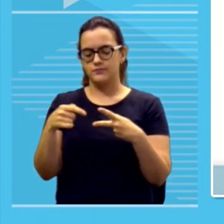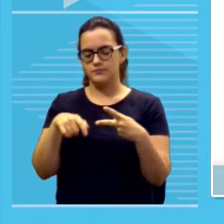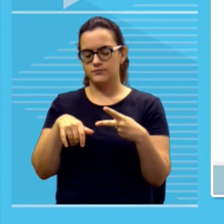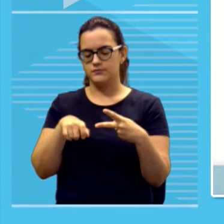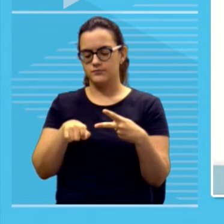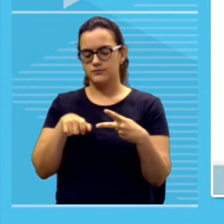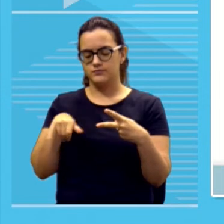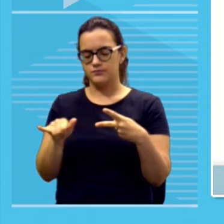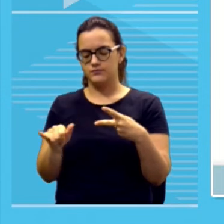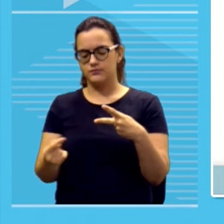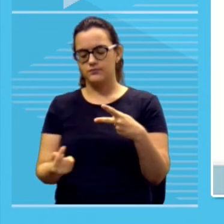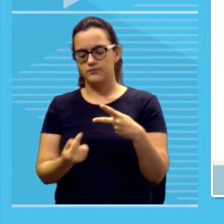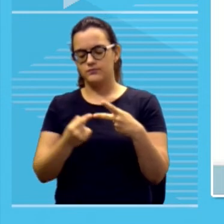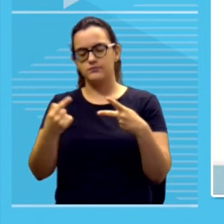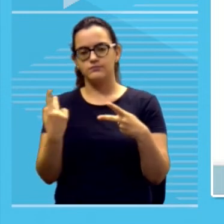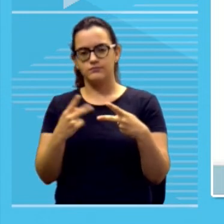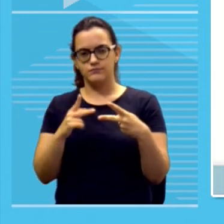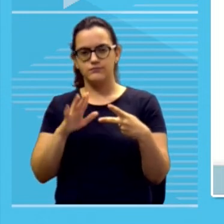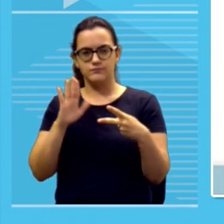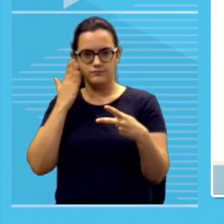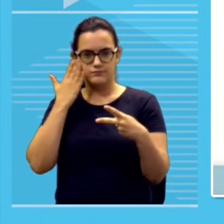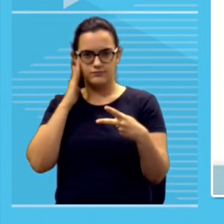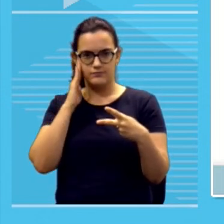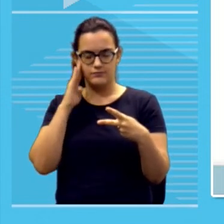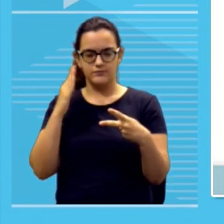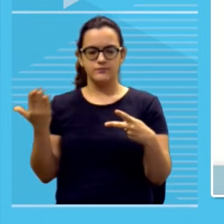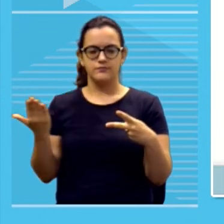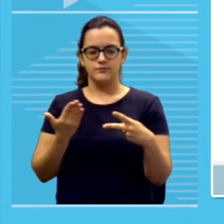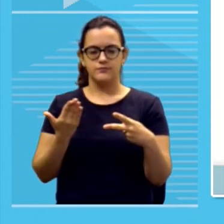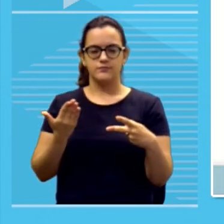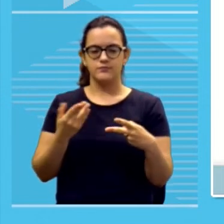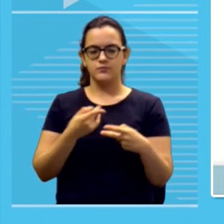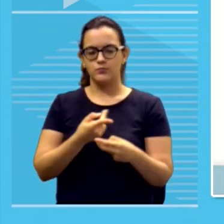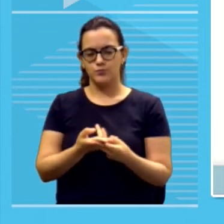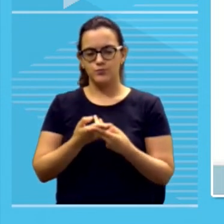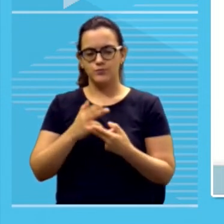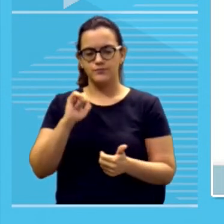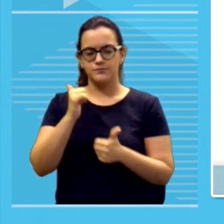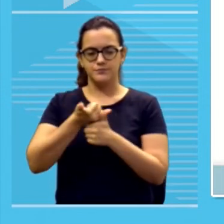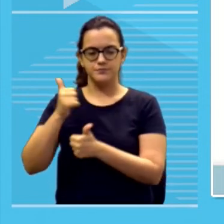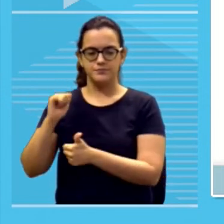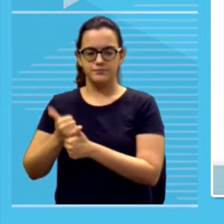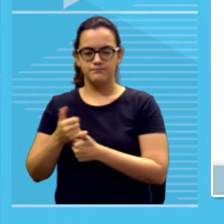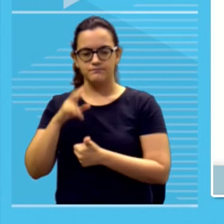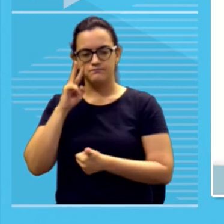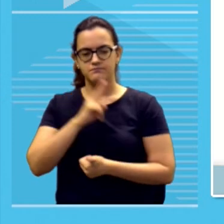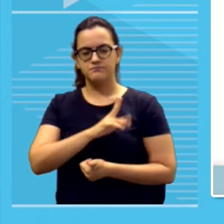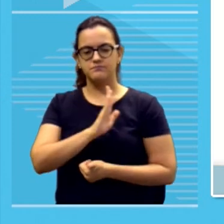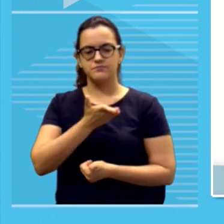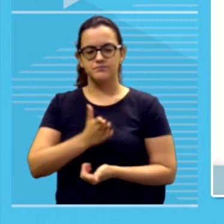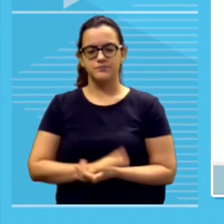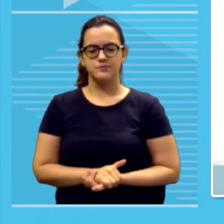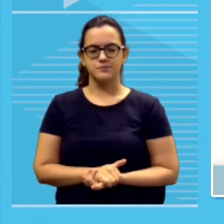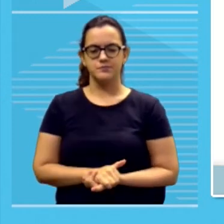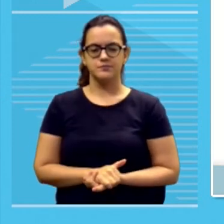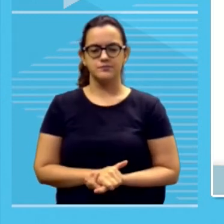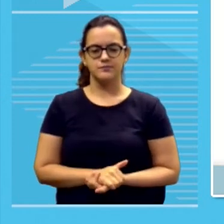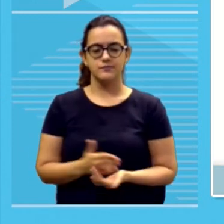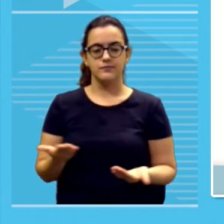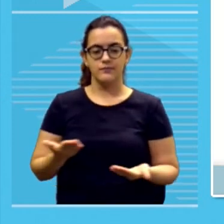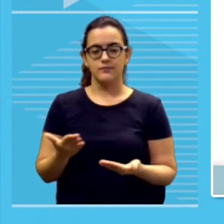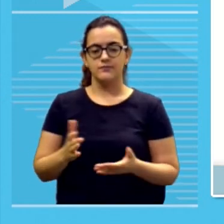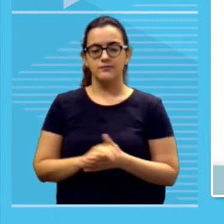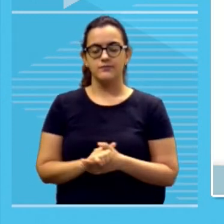quadrado aí já calcula para a gente a distância do a para o c tá faltando qual eu só tá faltando agora só a